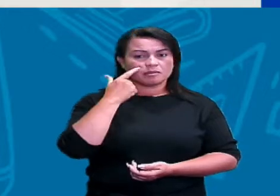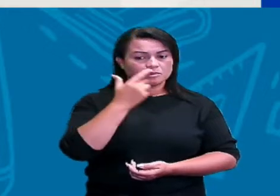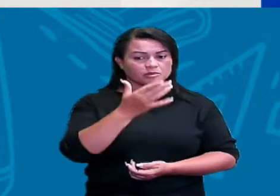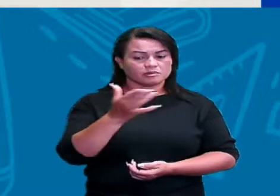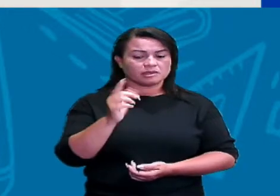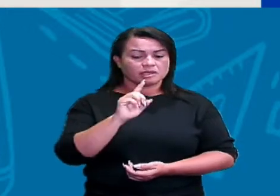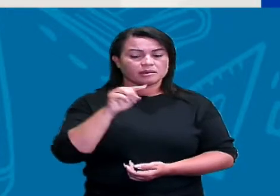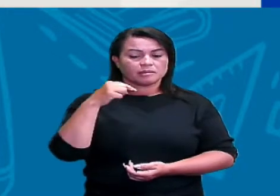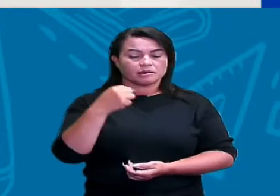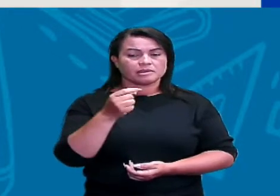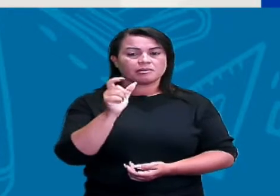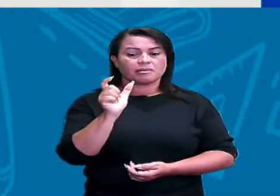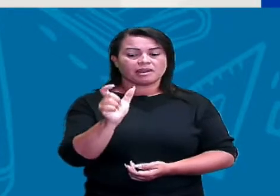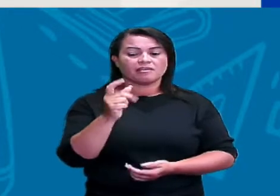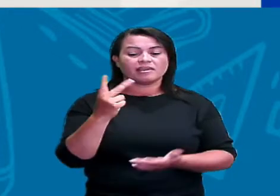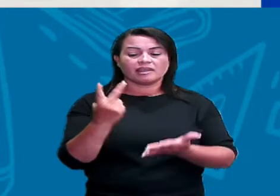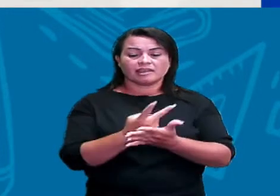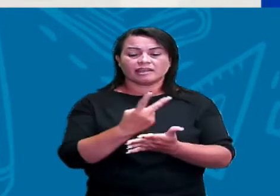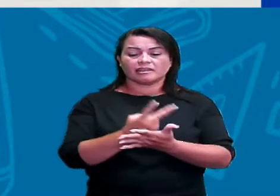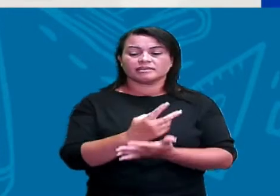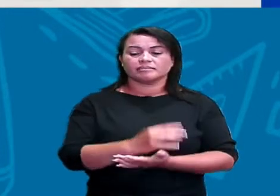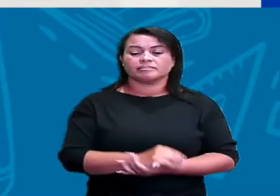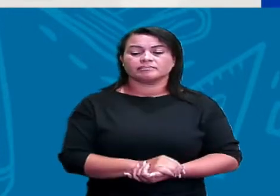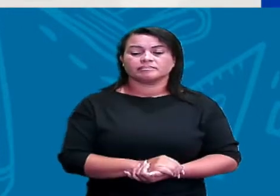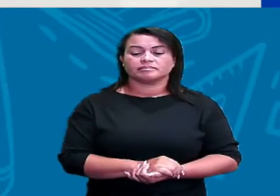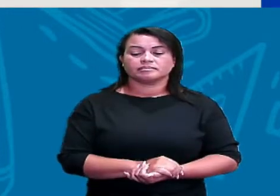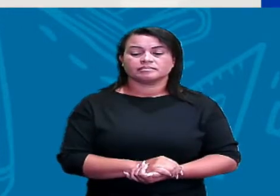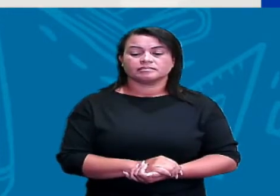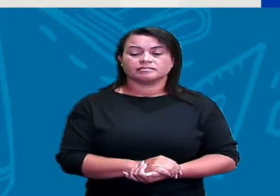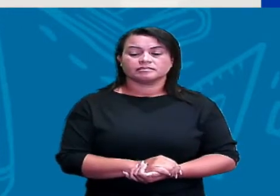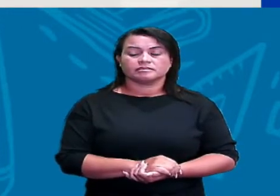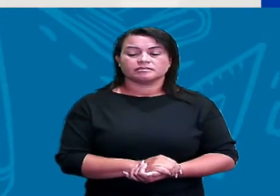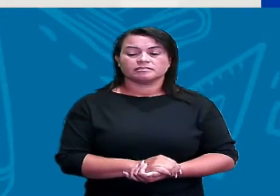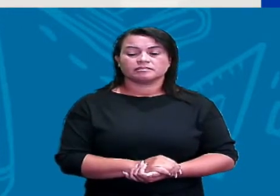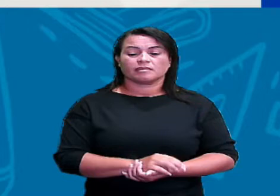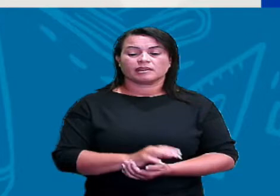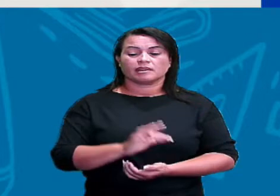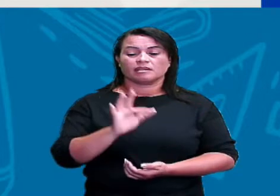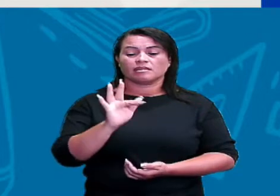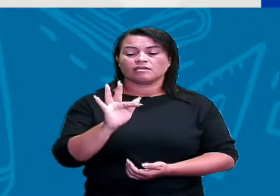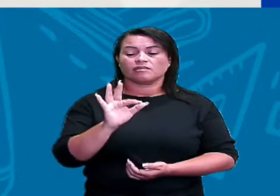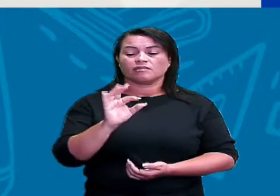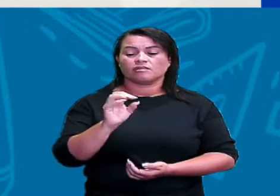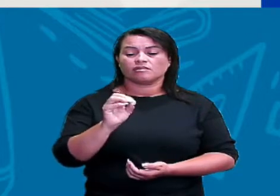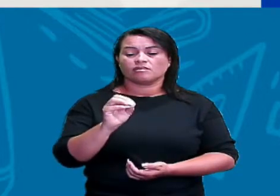a próxima palavra errada. Eu tenho aqui a palavra